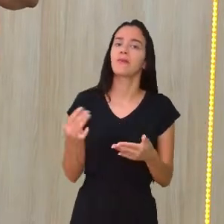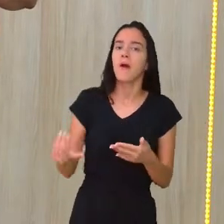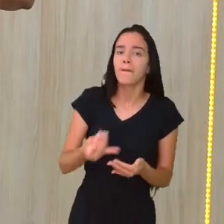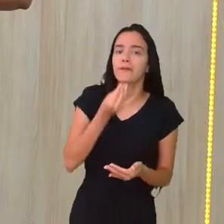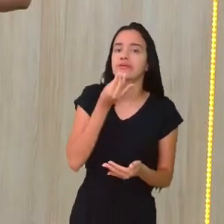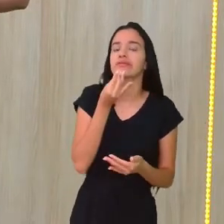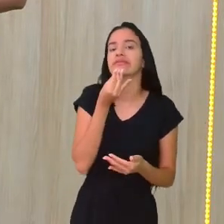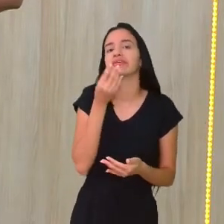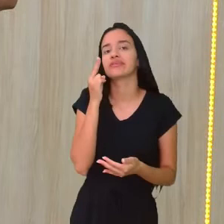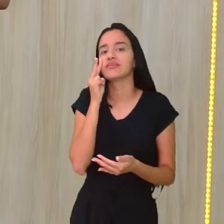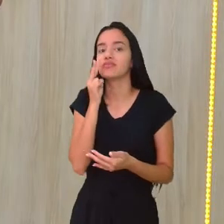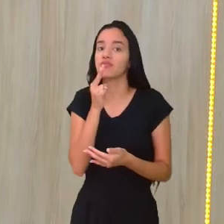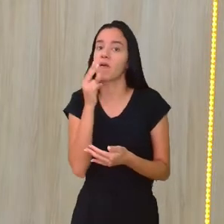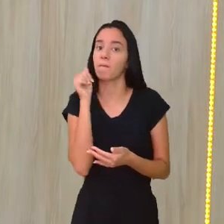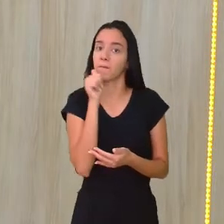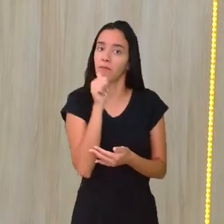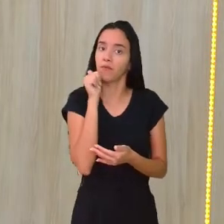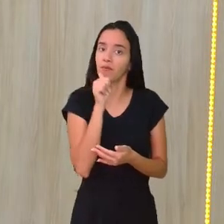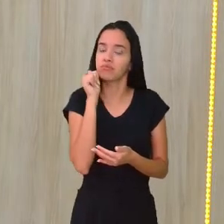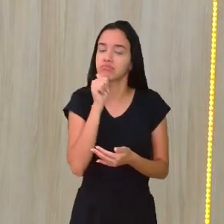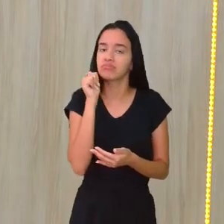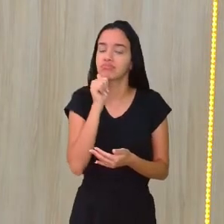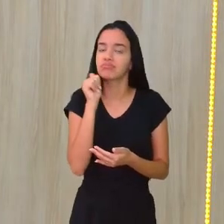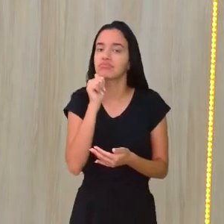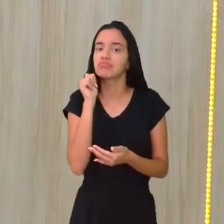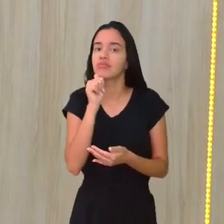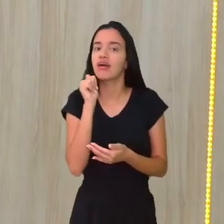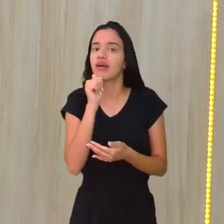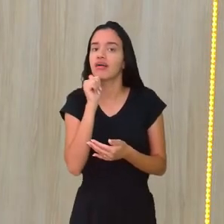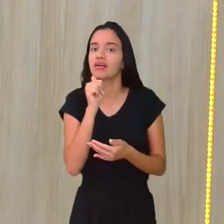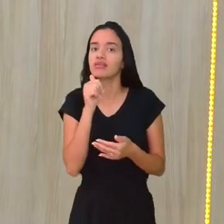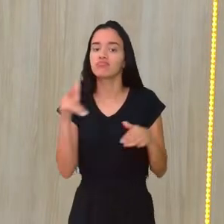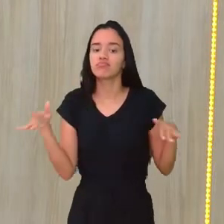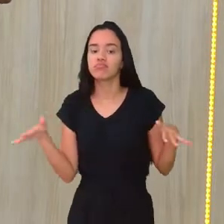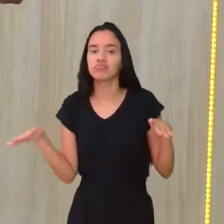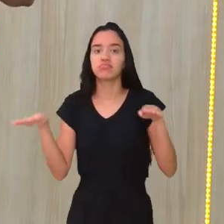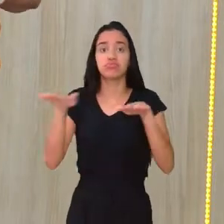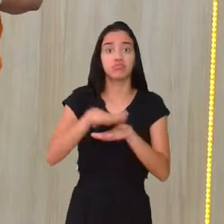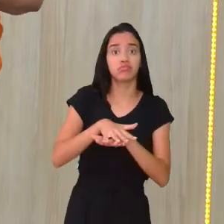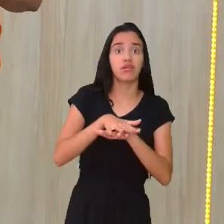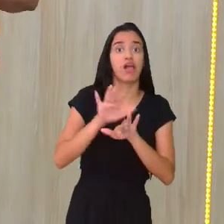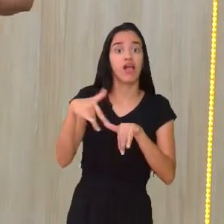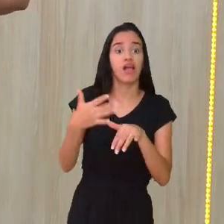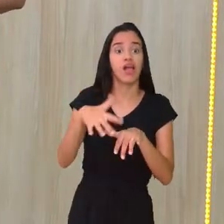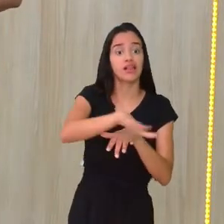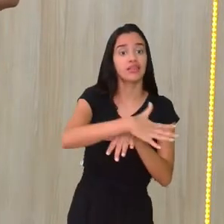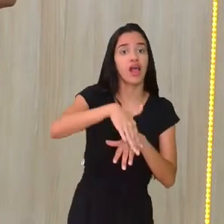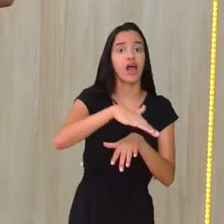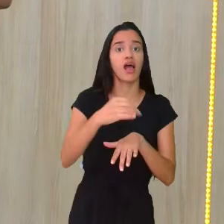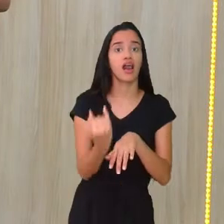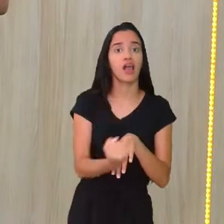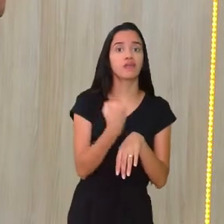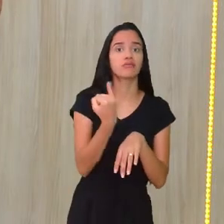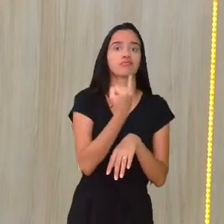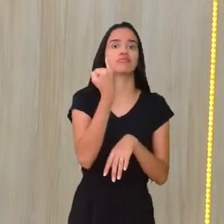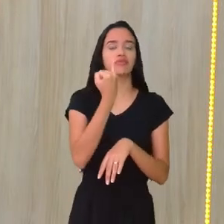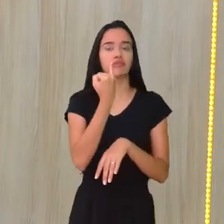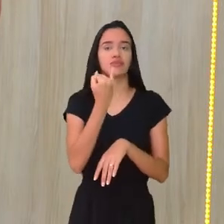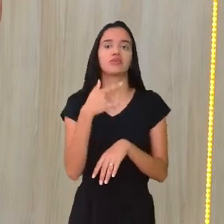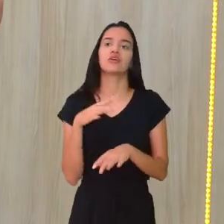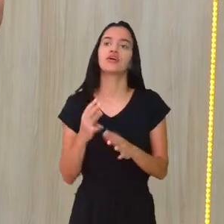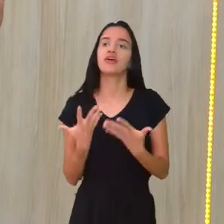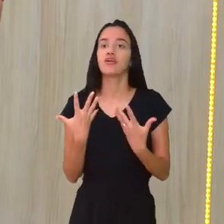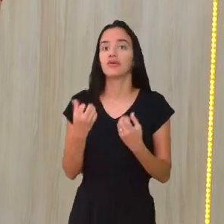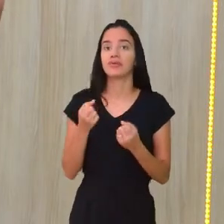ver mulheres encenando, né, inseridas, né, nessa área que é tão importante. Então,